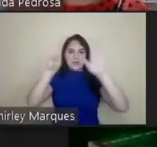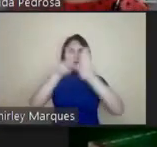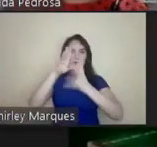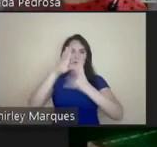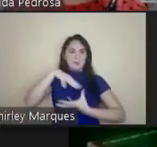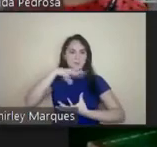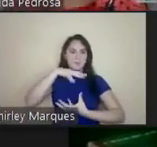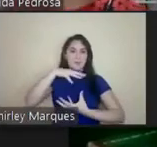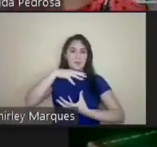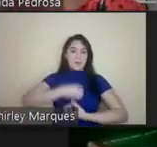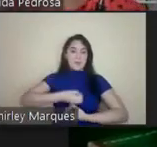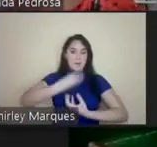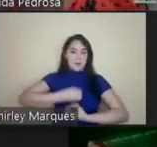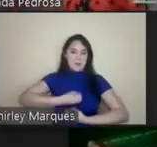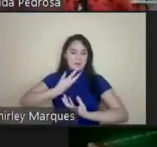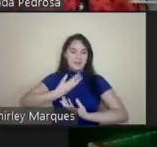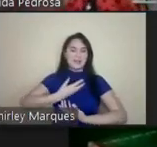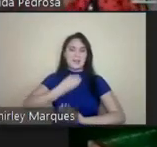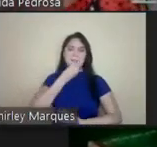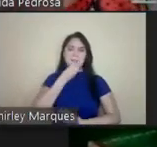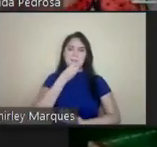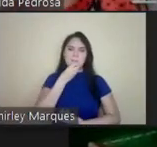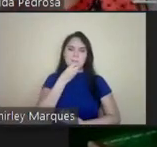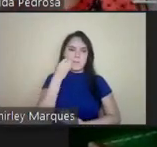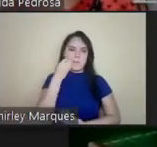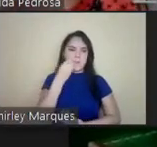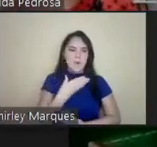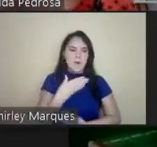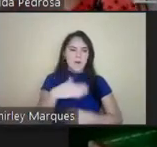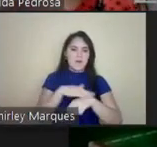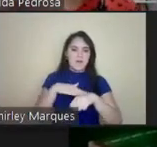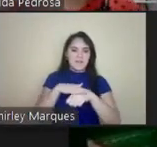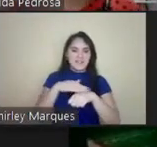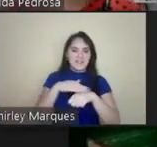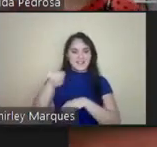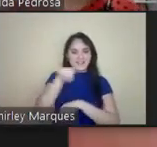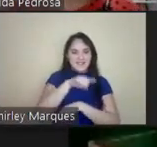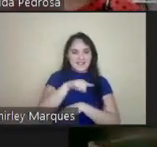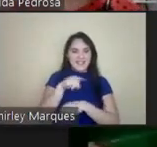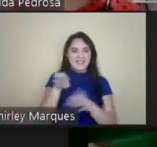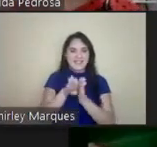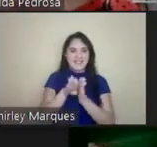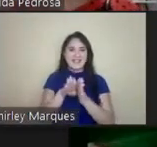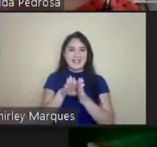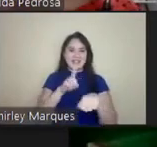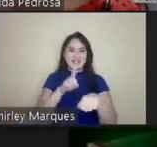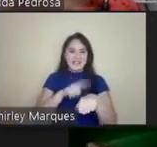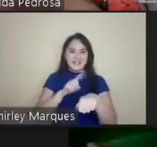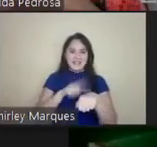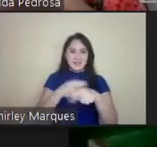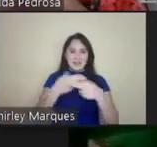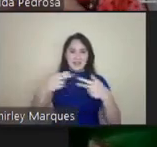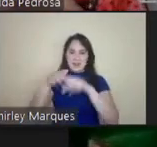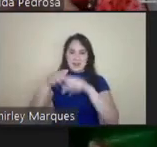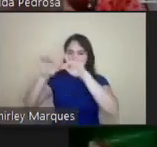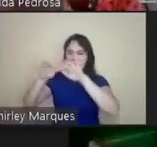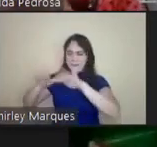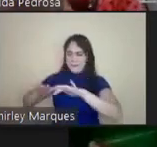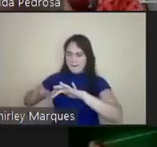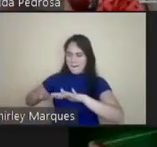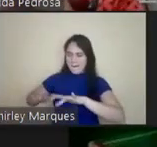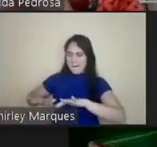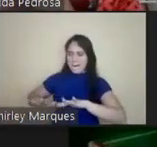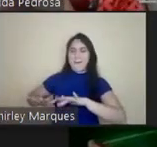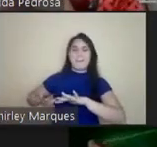Poetaço. Que gente. Coisa boa, gente, falar com vocês, que coisa boa. Está chegando o nosso tempo aqui. Um monte de mensagem aqui chegaram aqui no chat aqui.